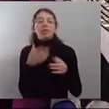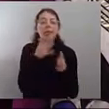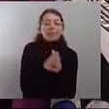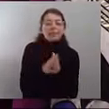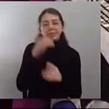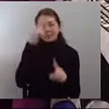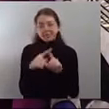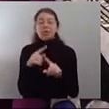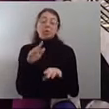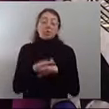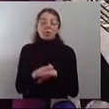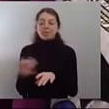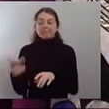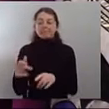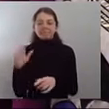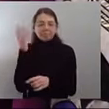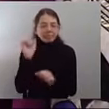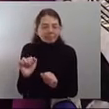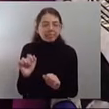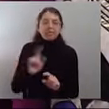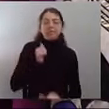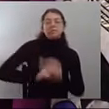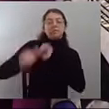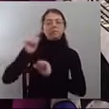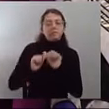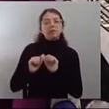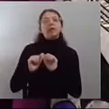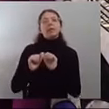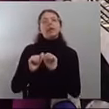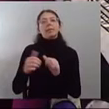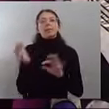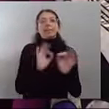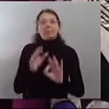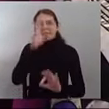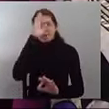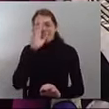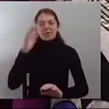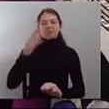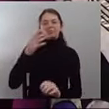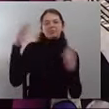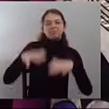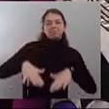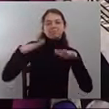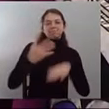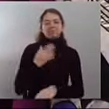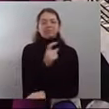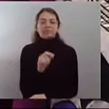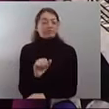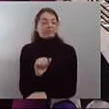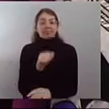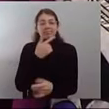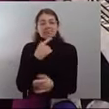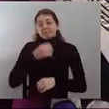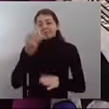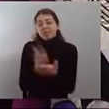Não podemos voltar atrás no tempo e preparar-nos para as 6 de dezembro passado, de maneira a mitigar os seus efeitos, reduzir as perdas materiais